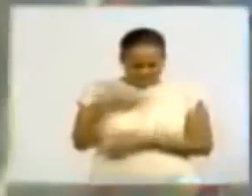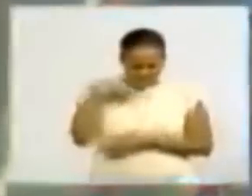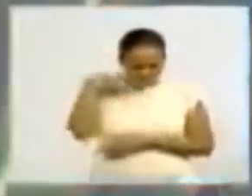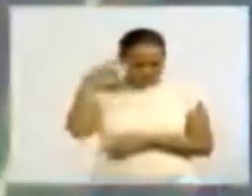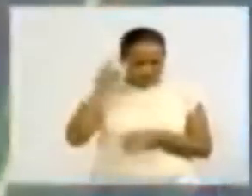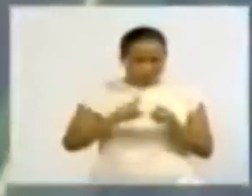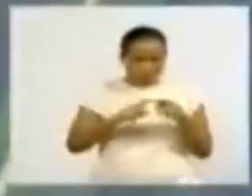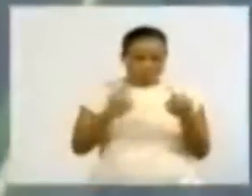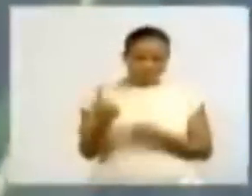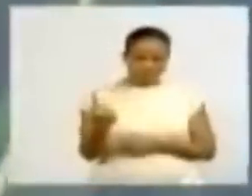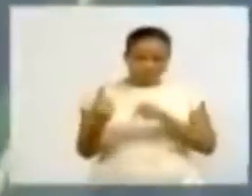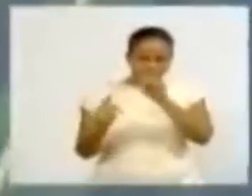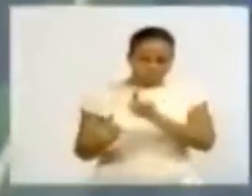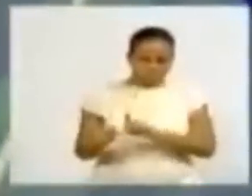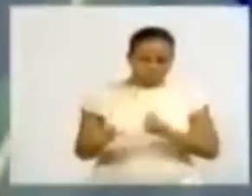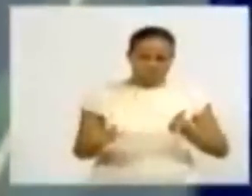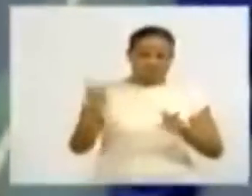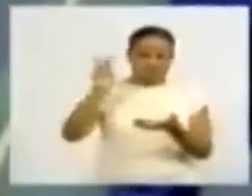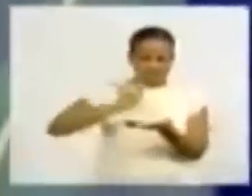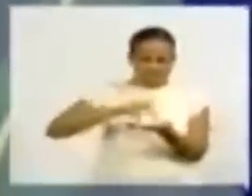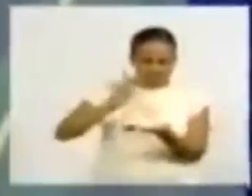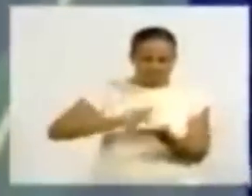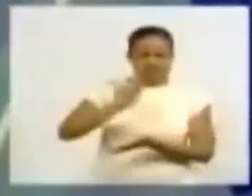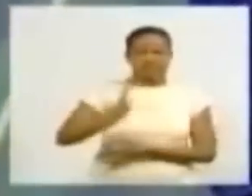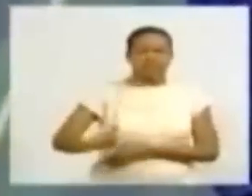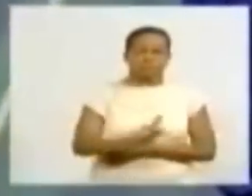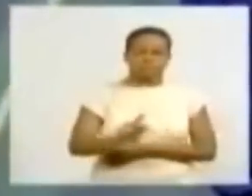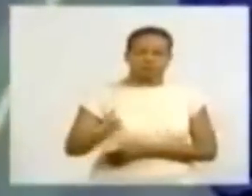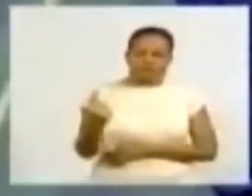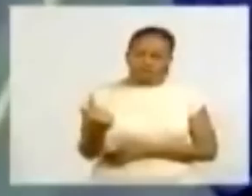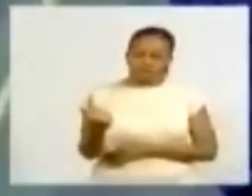um sacerdote, um verdadeiro sacerdote do Altíssimo,